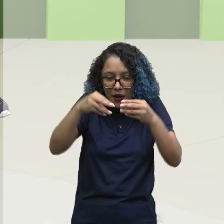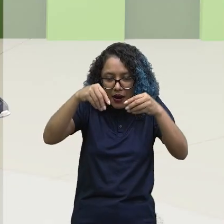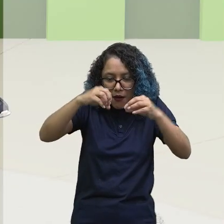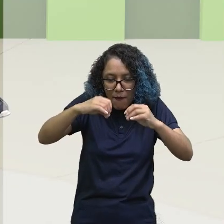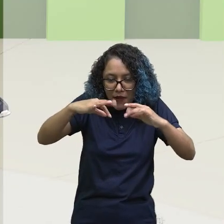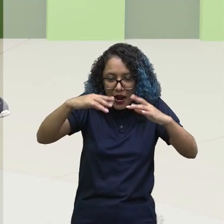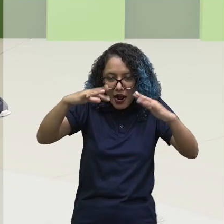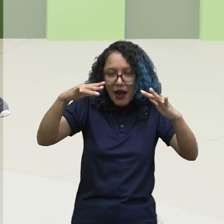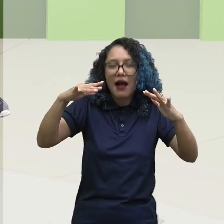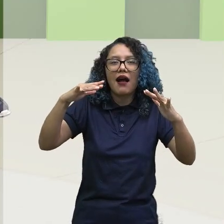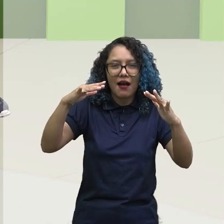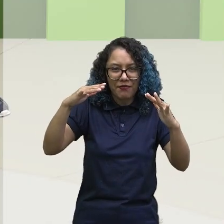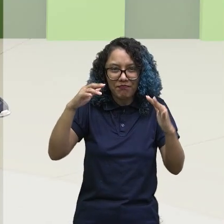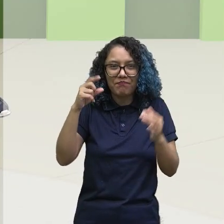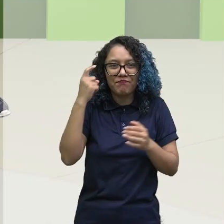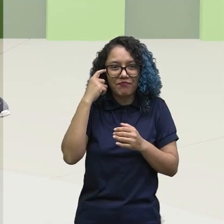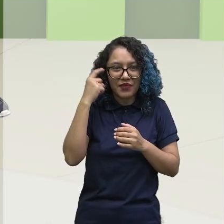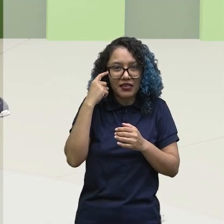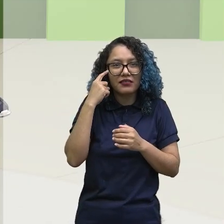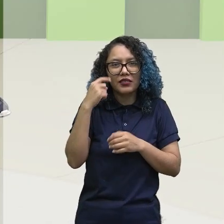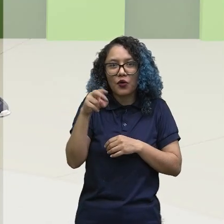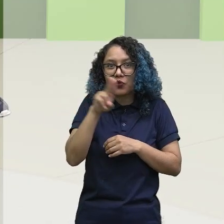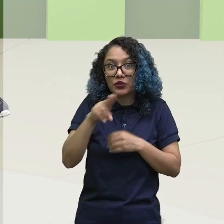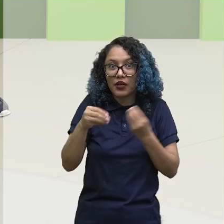poderia fazer com uma substância dessa.